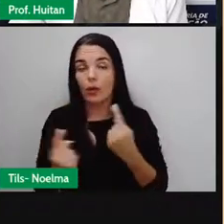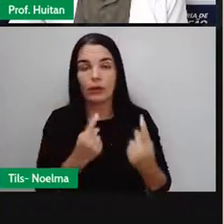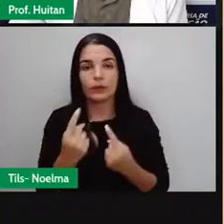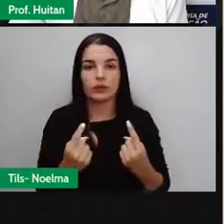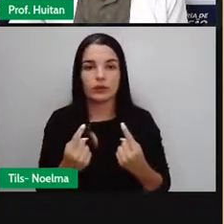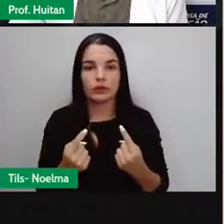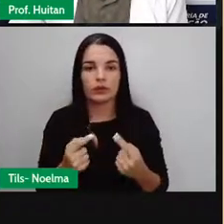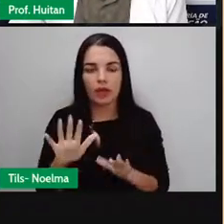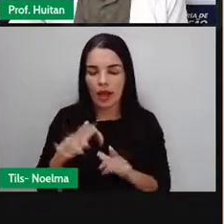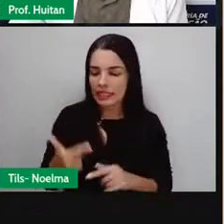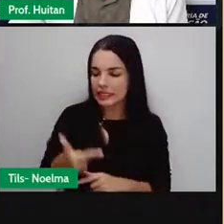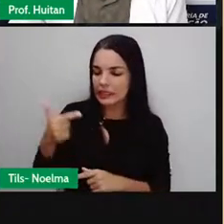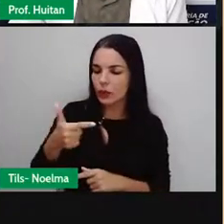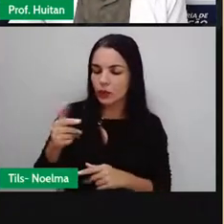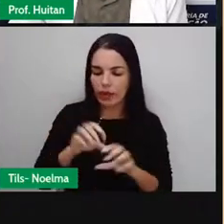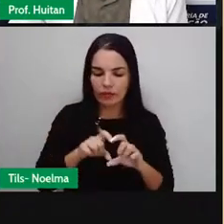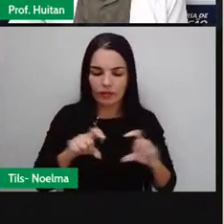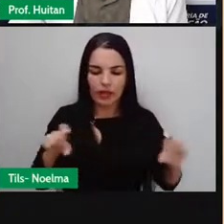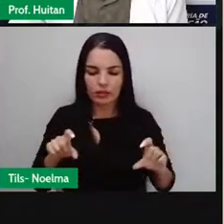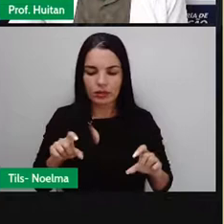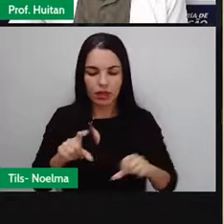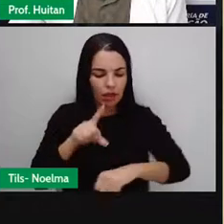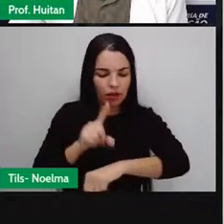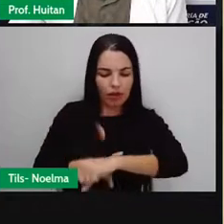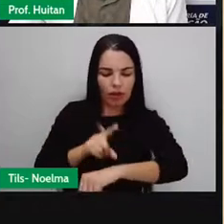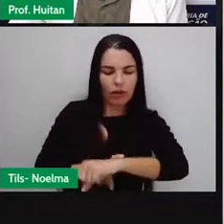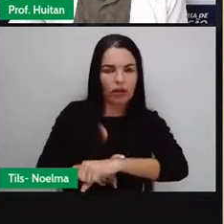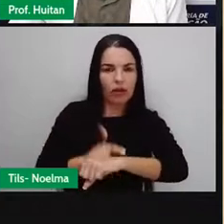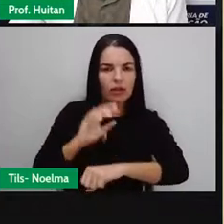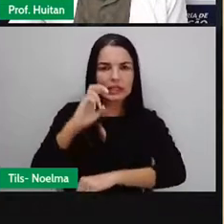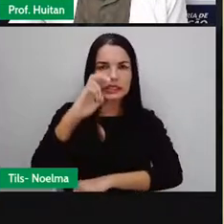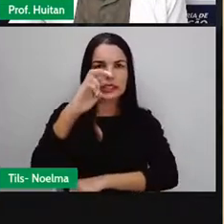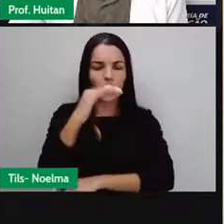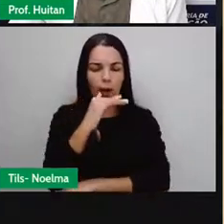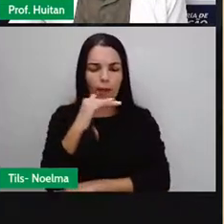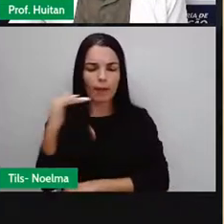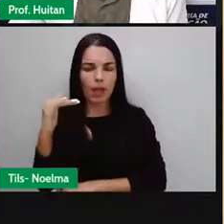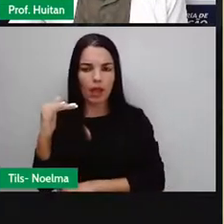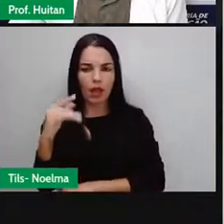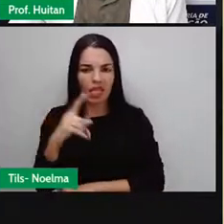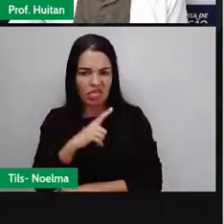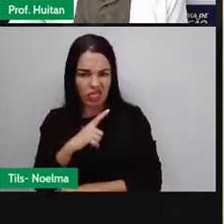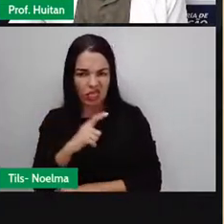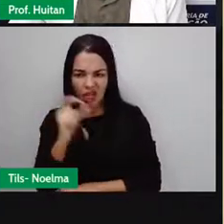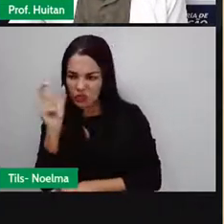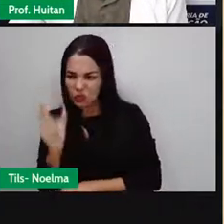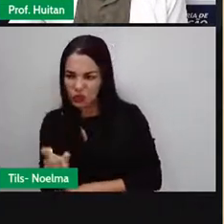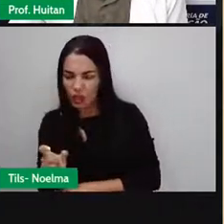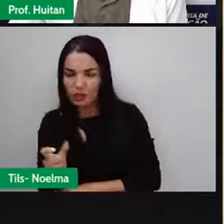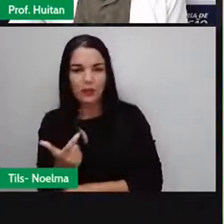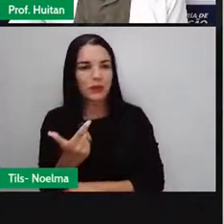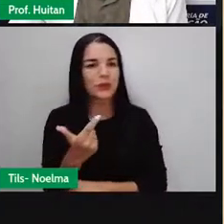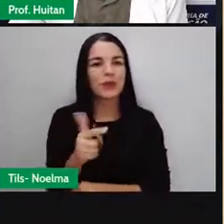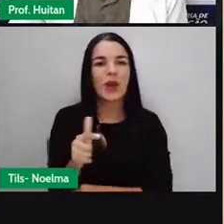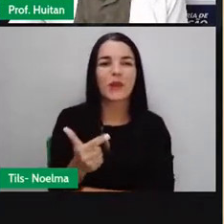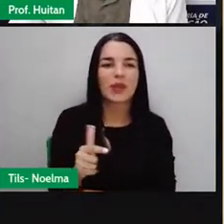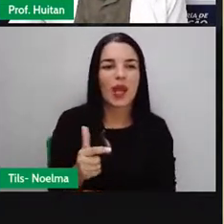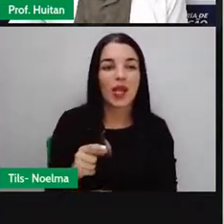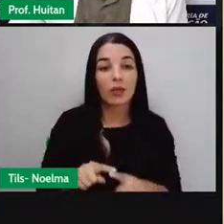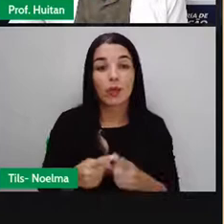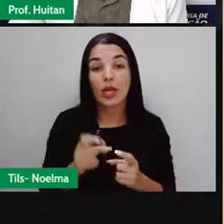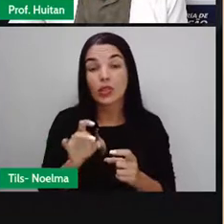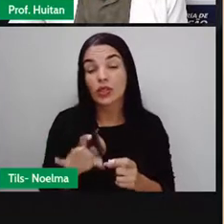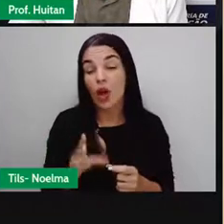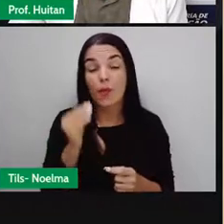frase, são 5:30. Não apresenta um sujeito porque ele está fazendo referência a uma circunstância